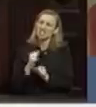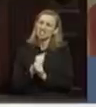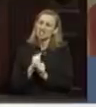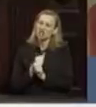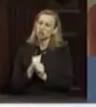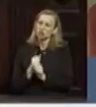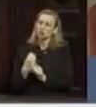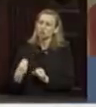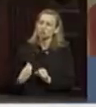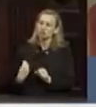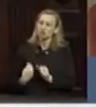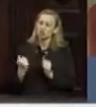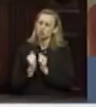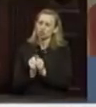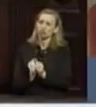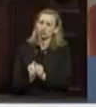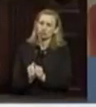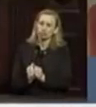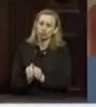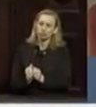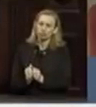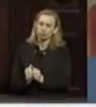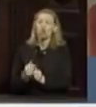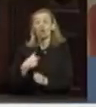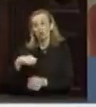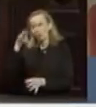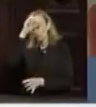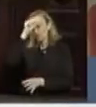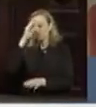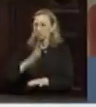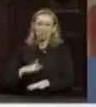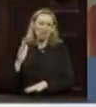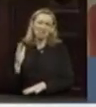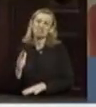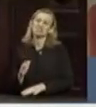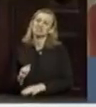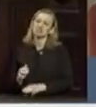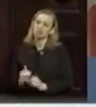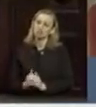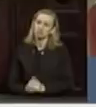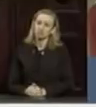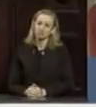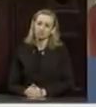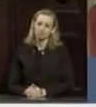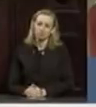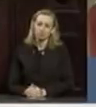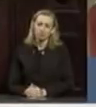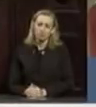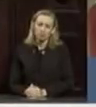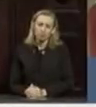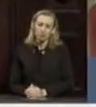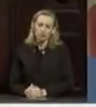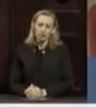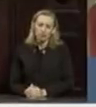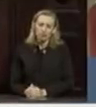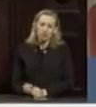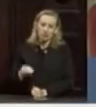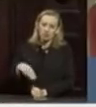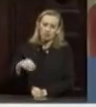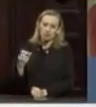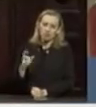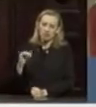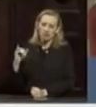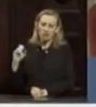de convivência diária, onde eu aprendi muito mais do que eu ensinei para a Marielle. E a Marielle resolve